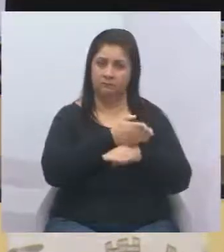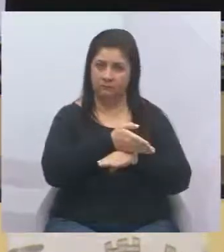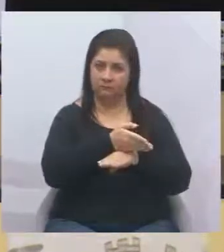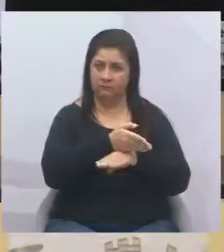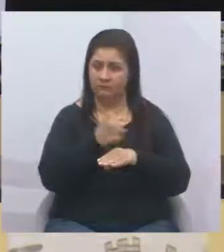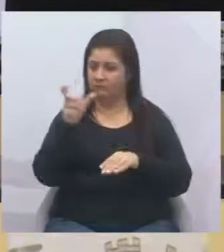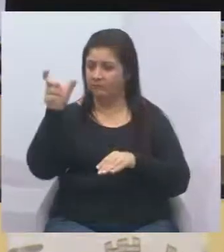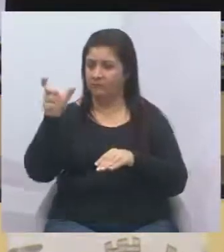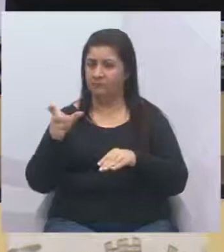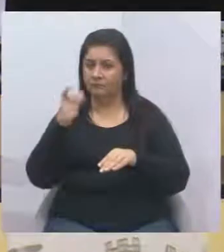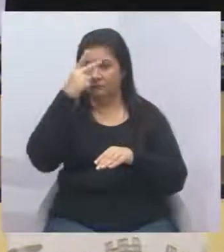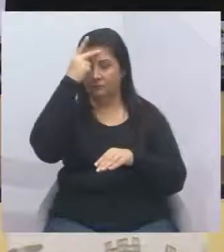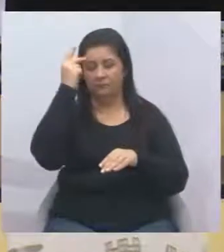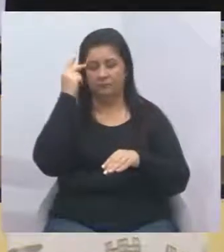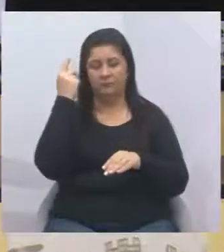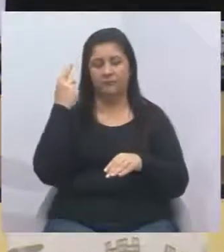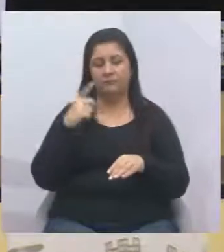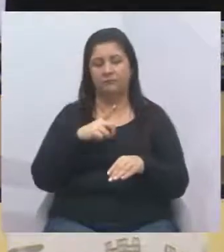trabalho e à renda.